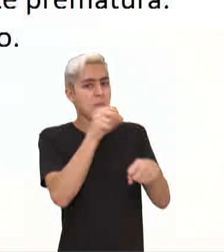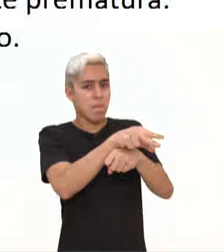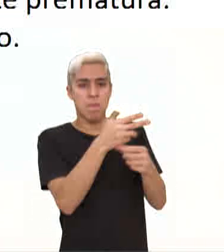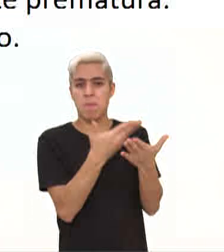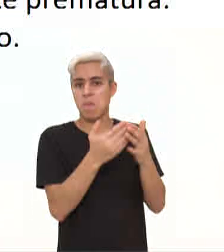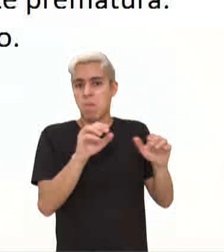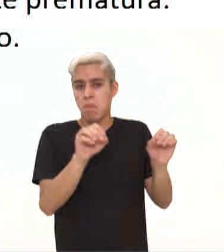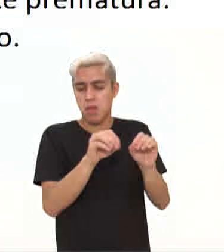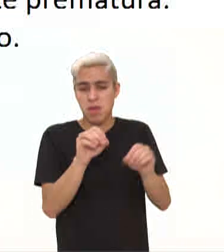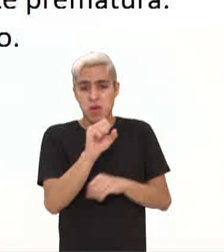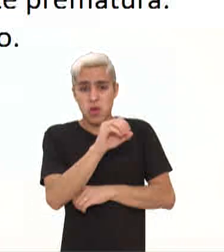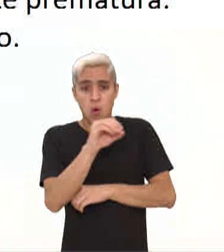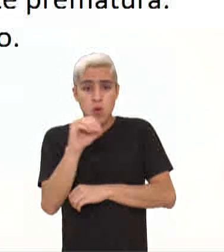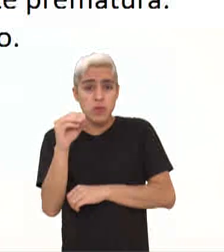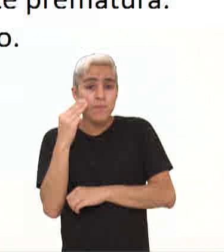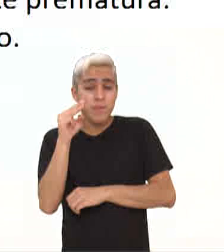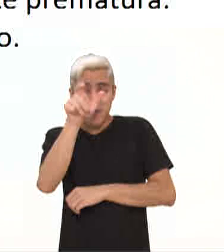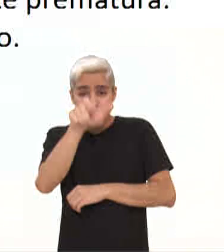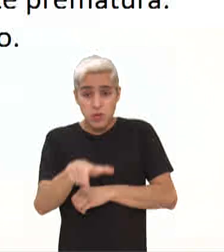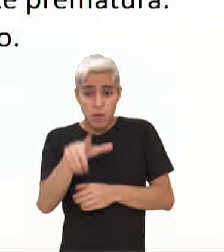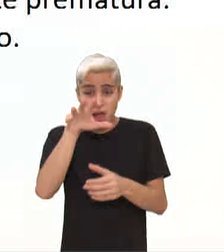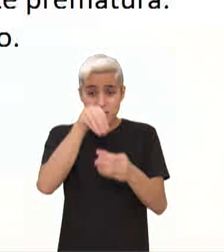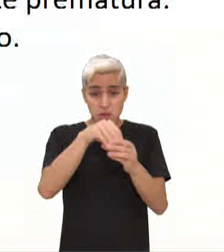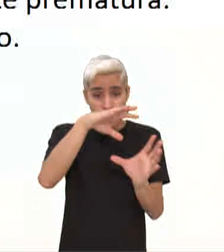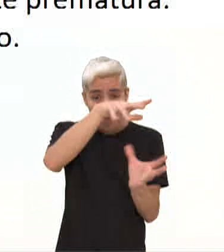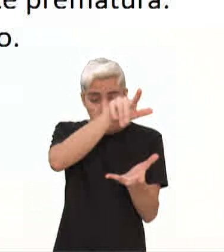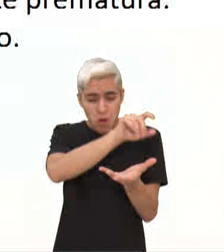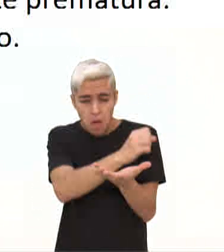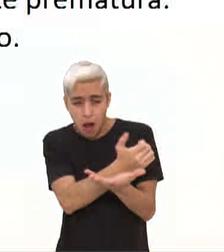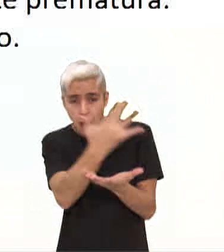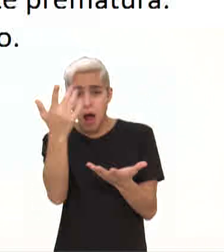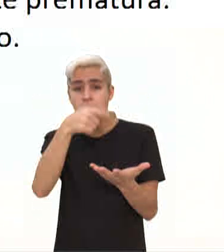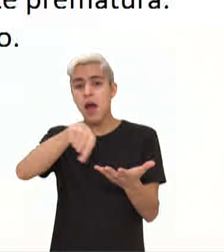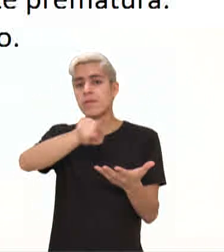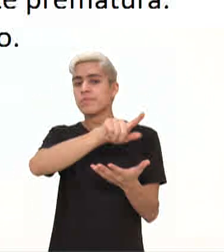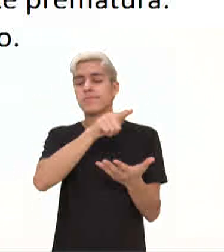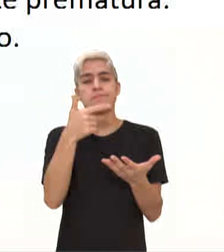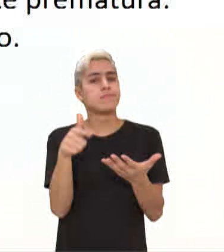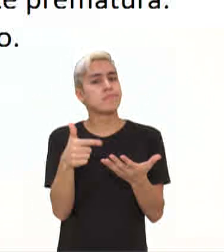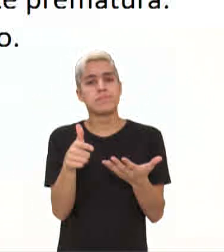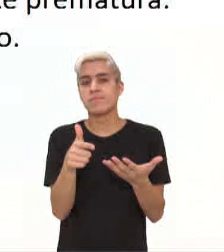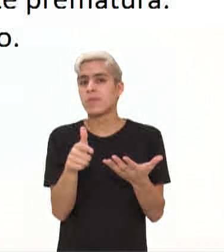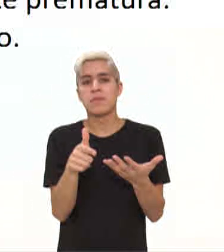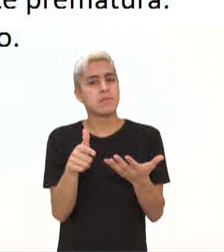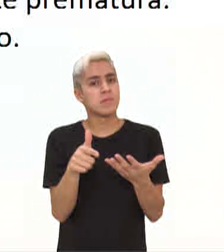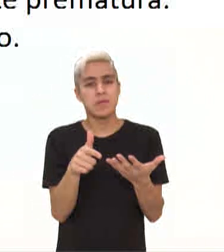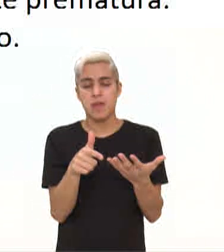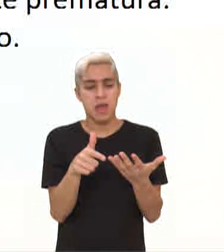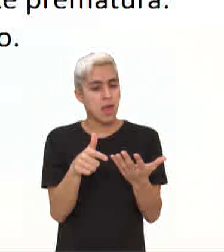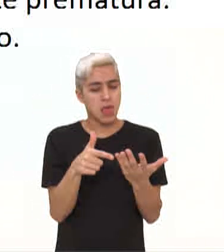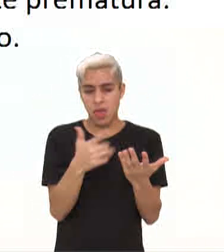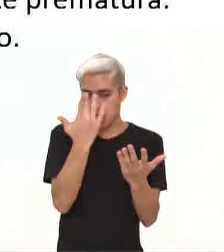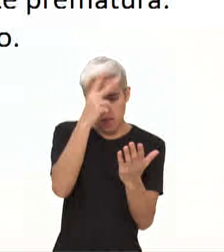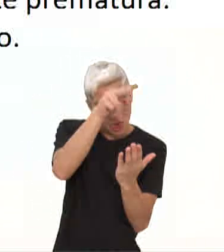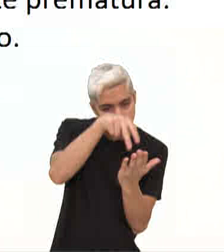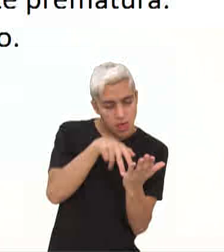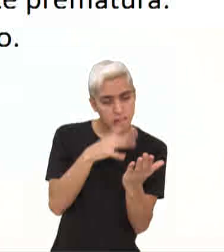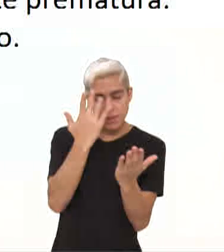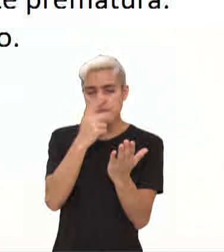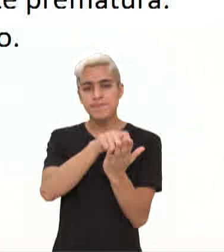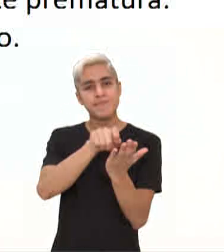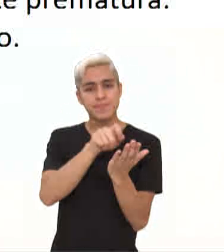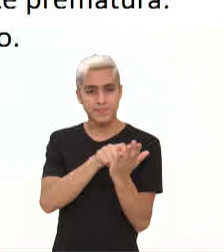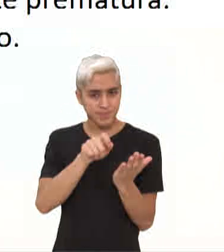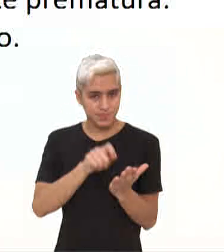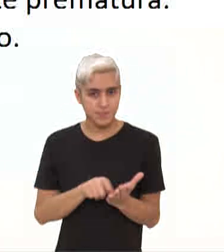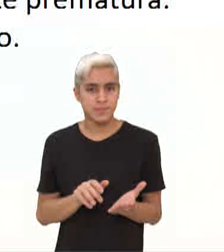E 800 milhões de pessoas no mundo não têm habilidades básicas de alfabetização, entre